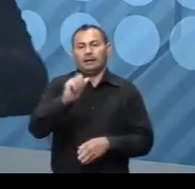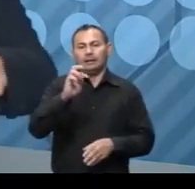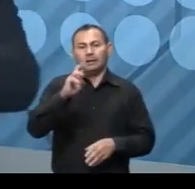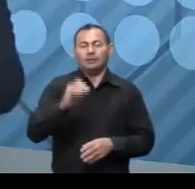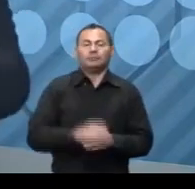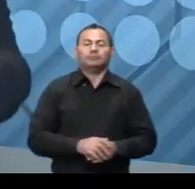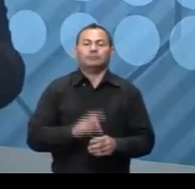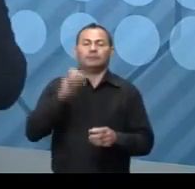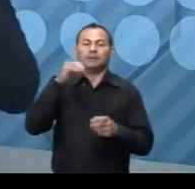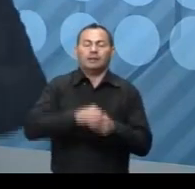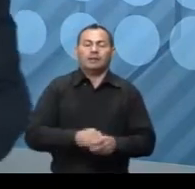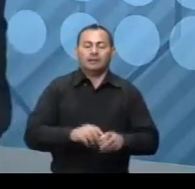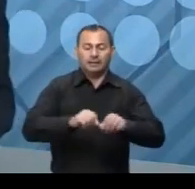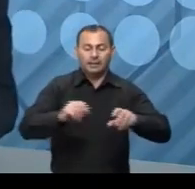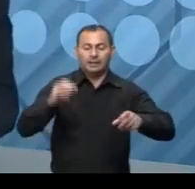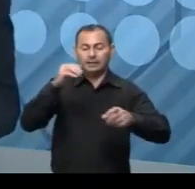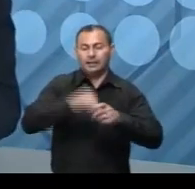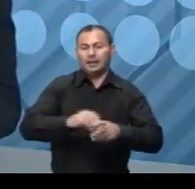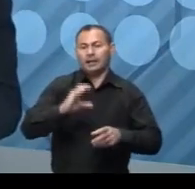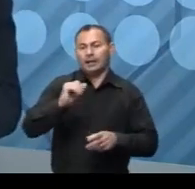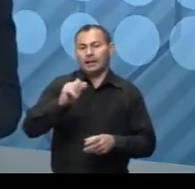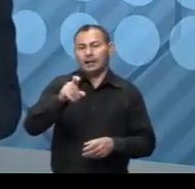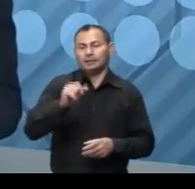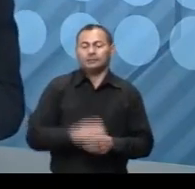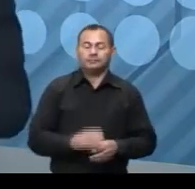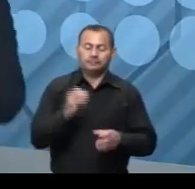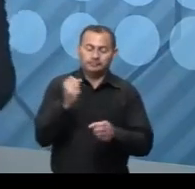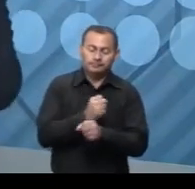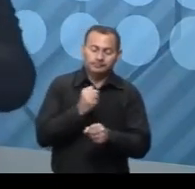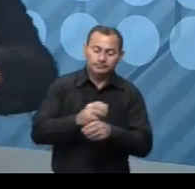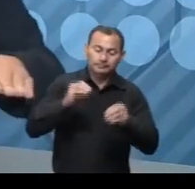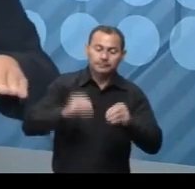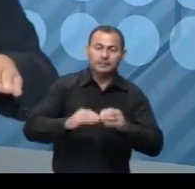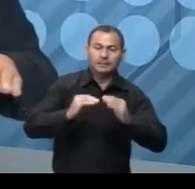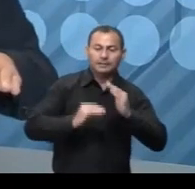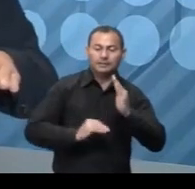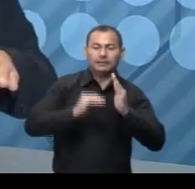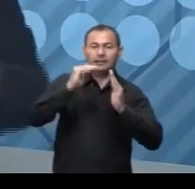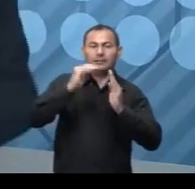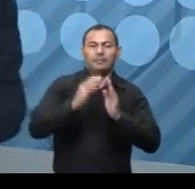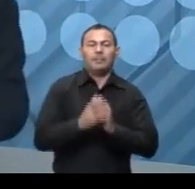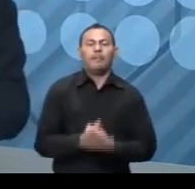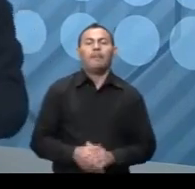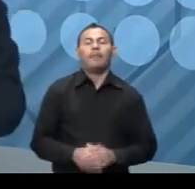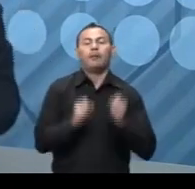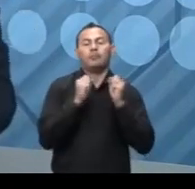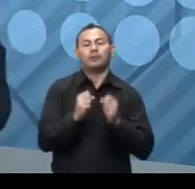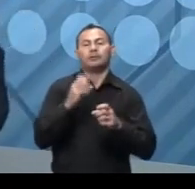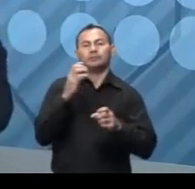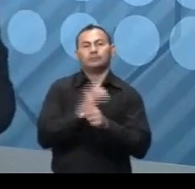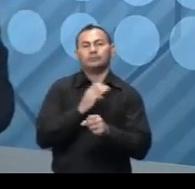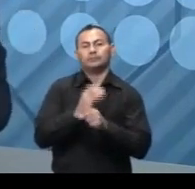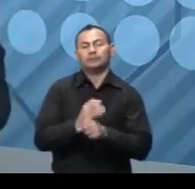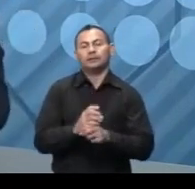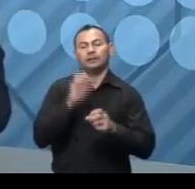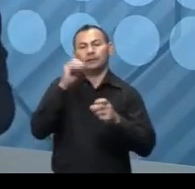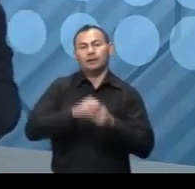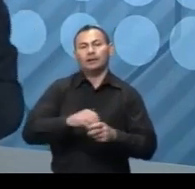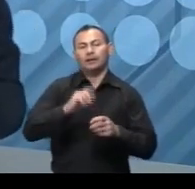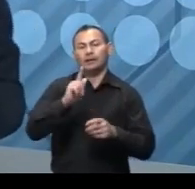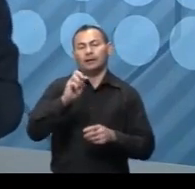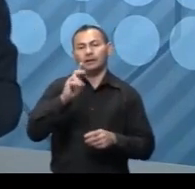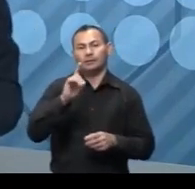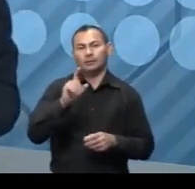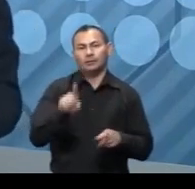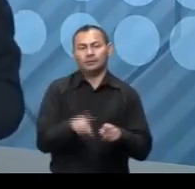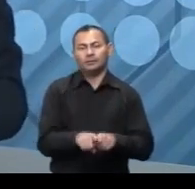ele vai jogar aquela terra dentro daquela caixa concretada para nivelar o terreno e poder concretar. Depois eu jogo uma